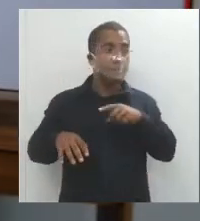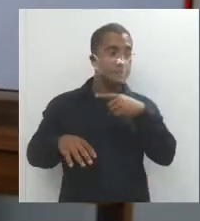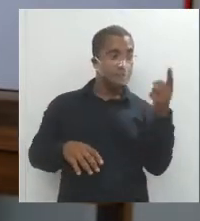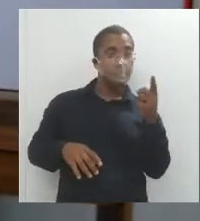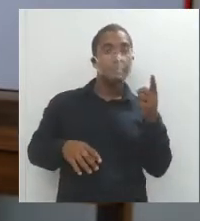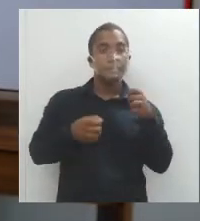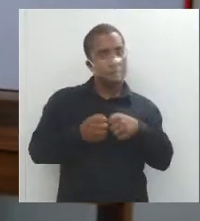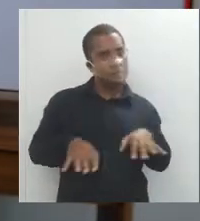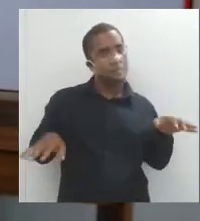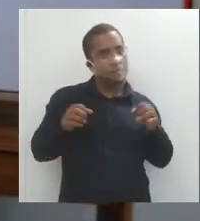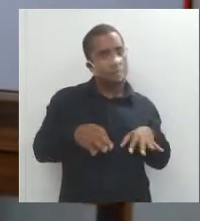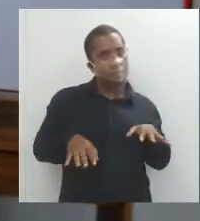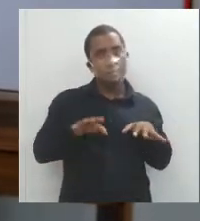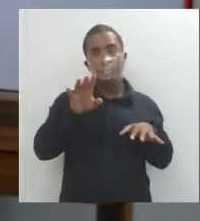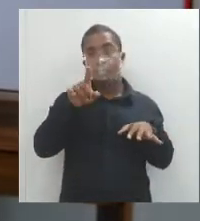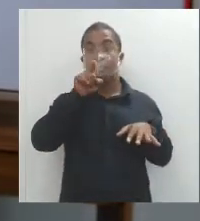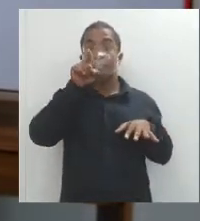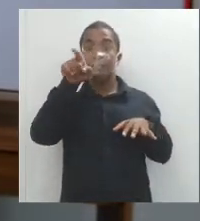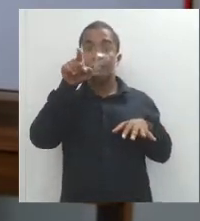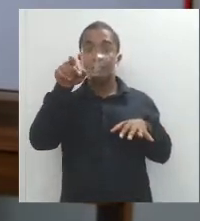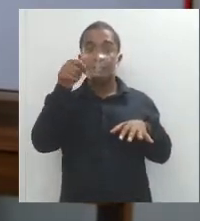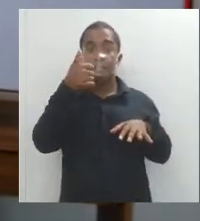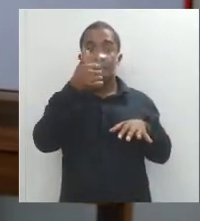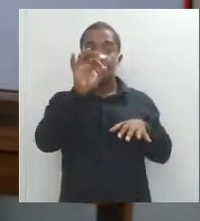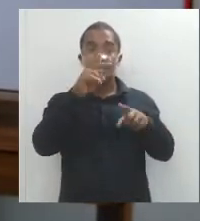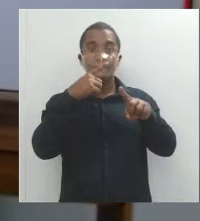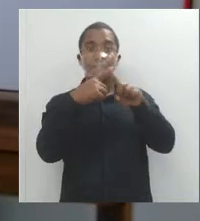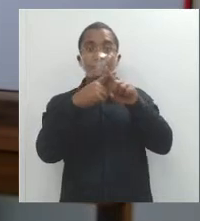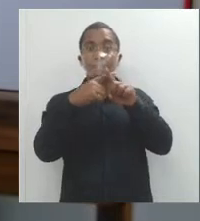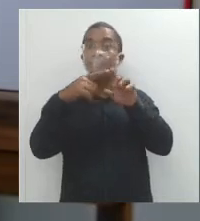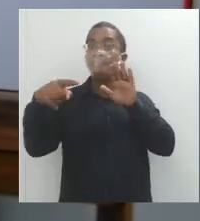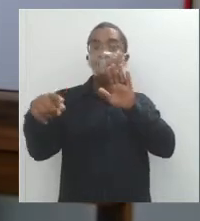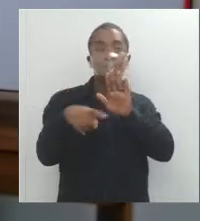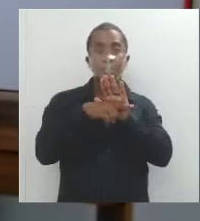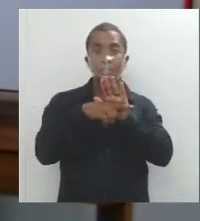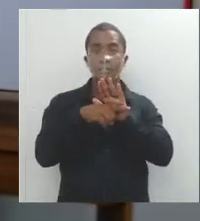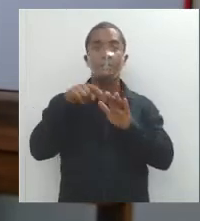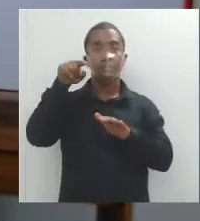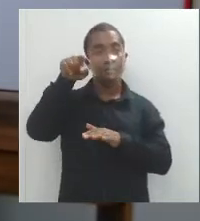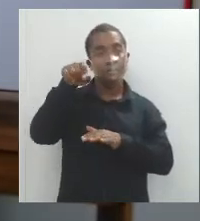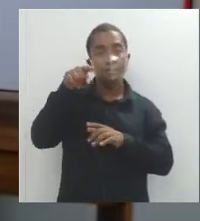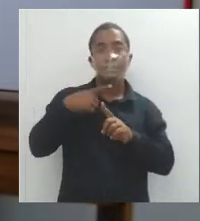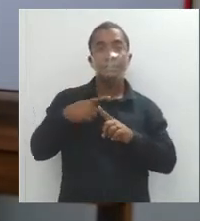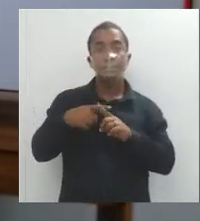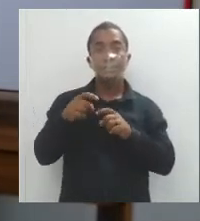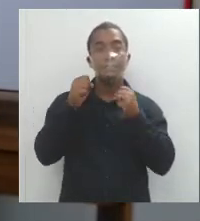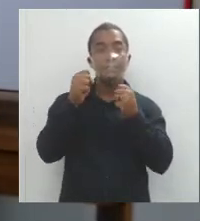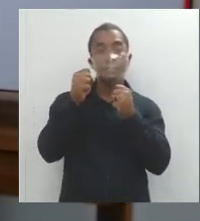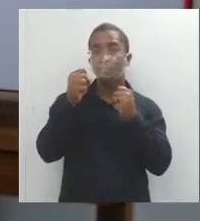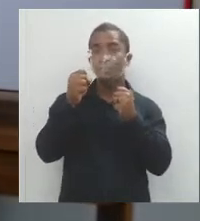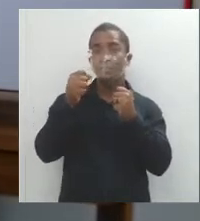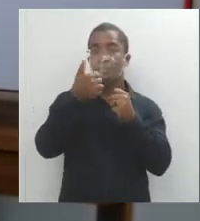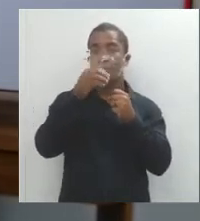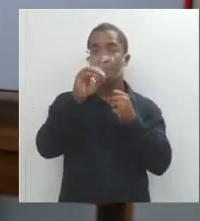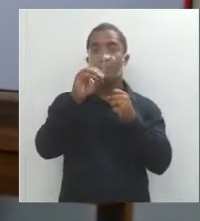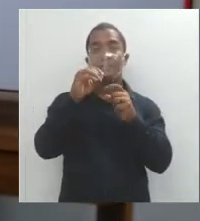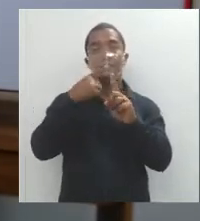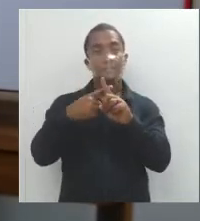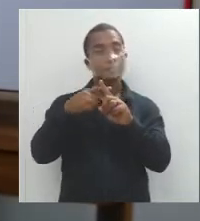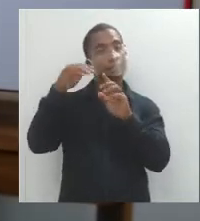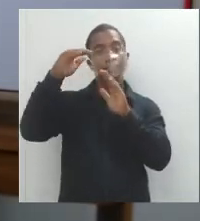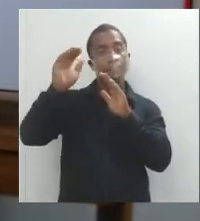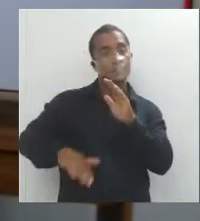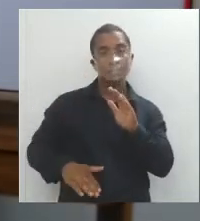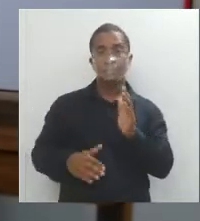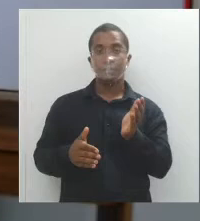energia. Essa lâmpada aqui vai consumir 10 vezes menos energia, porque ela tem uma potência 10 vezes menor, praticamente. Então,